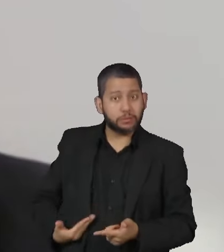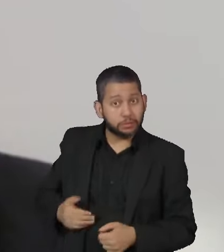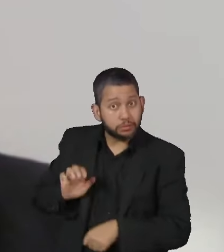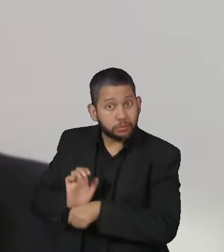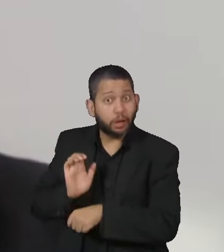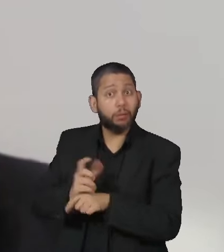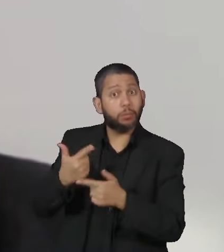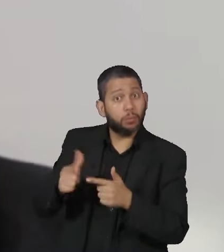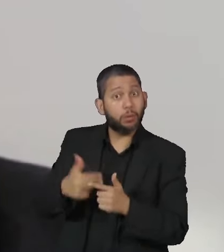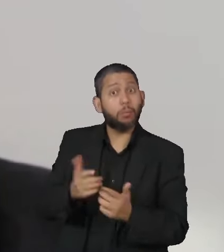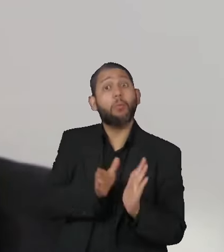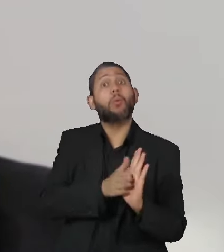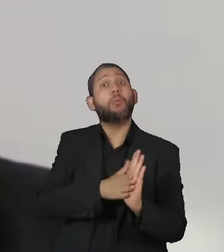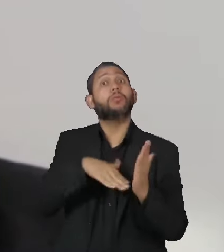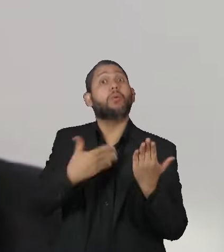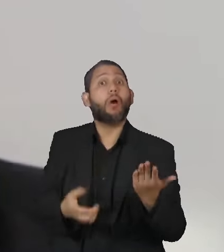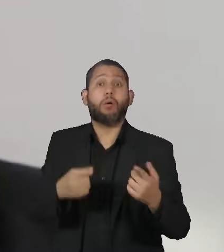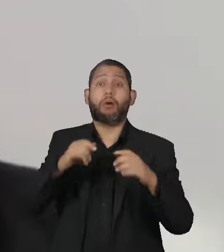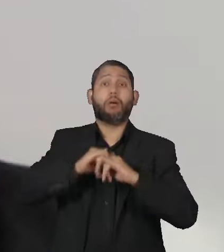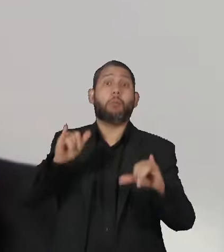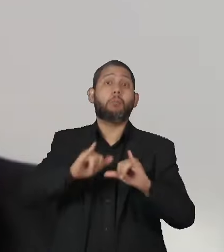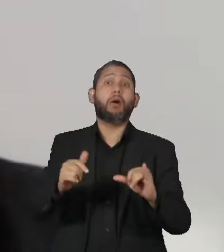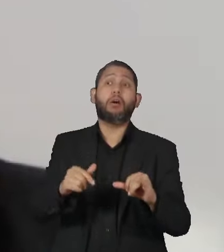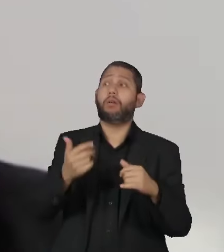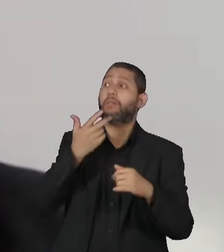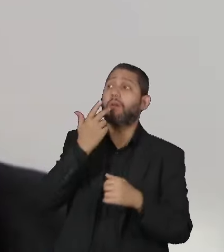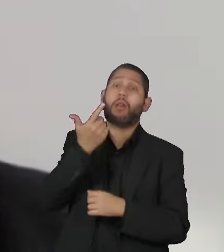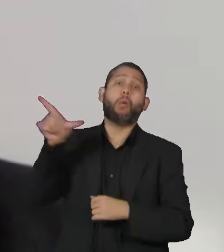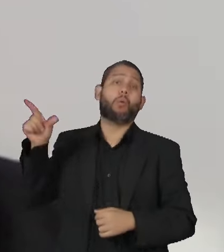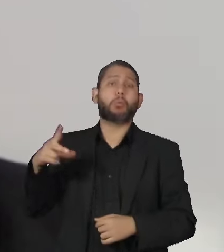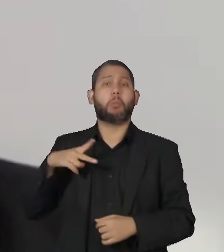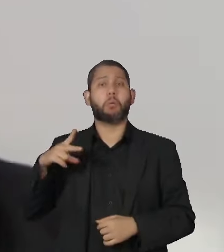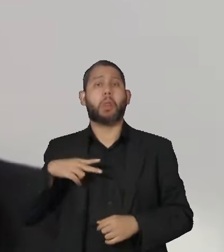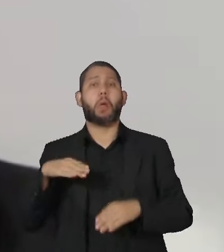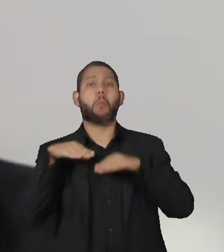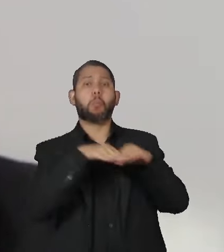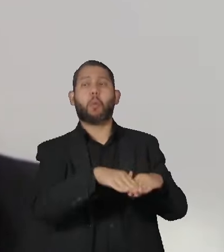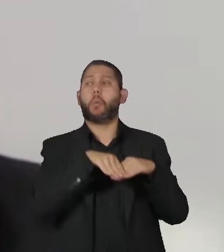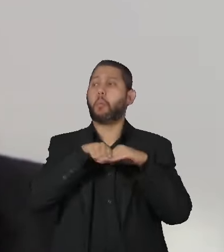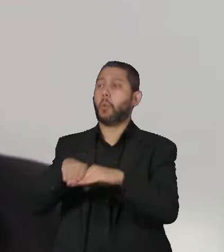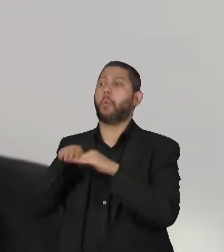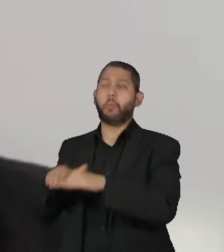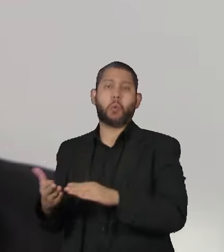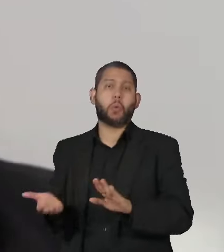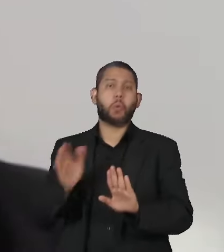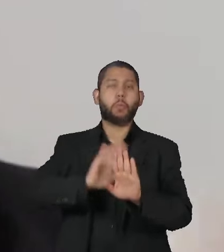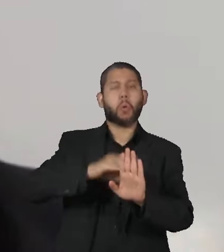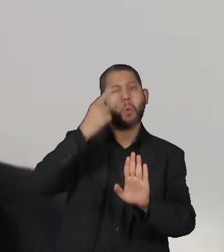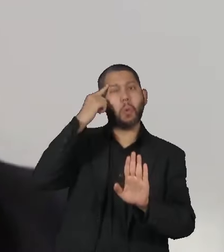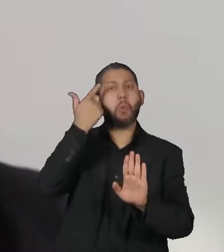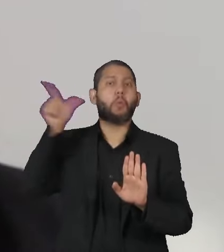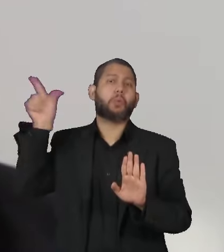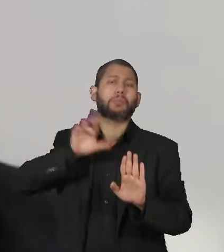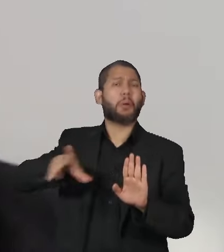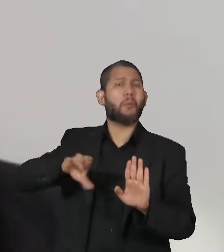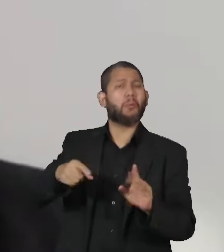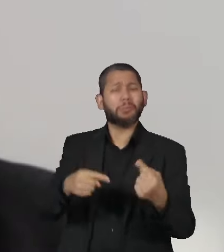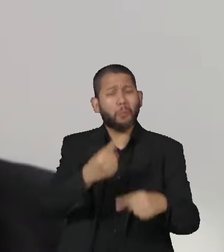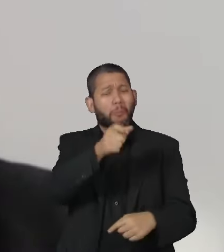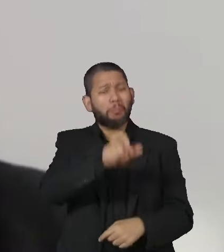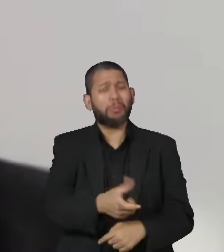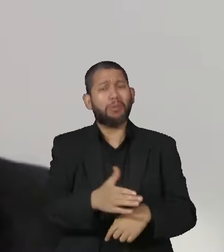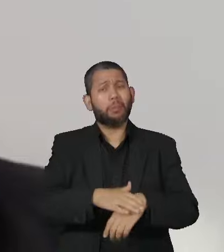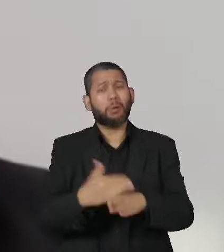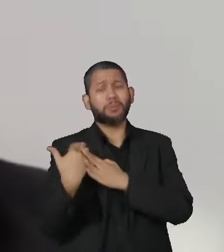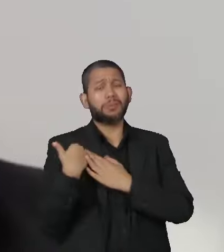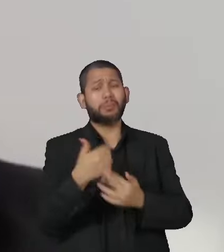a gente não vê isso sendo discutido nas campanhas a gente vê muito ataque pessoal muitos ataques ideológicos discutindo coisas que nem dizem